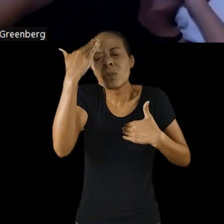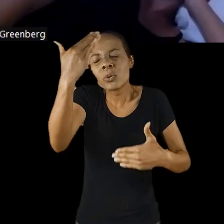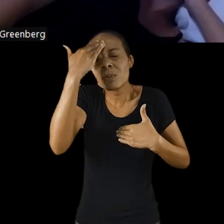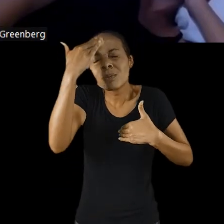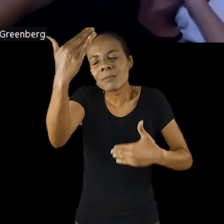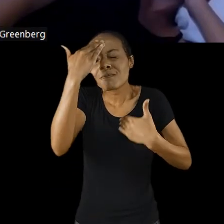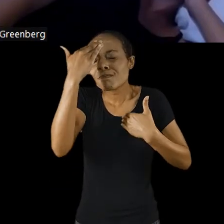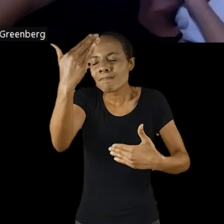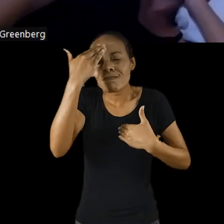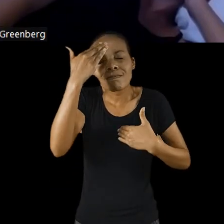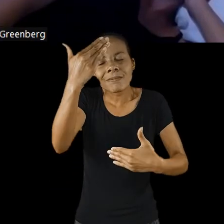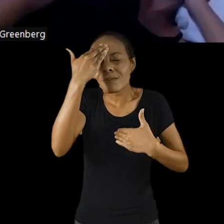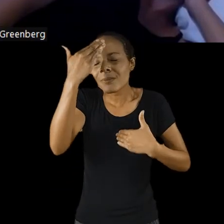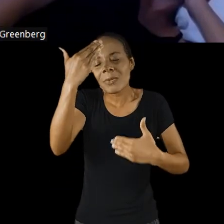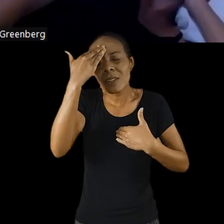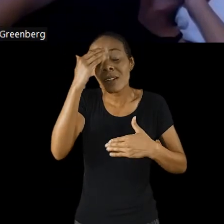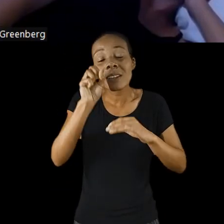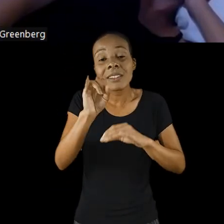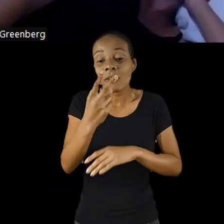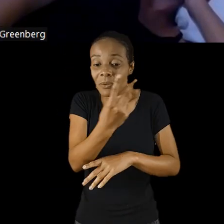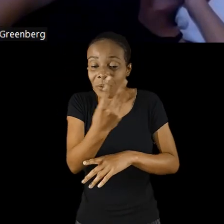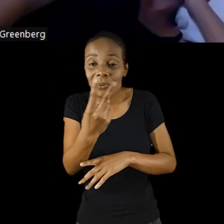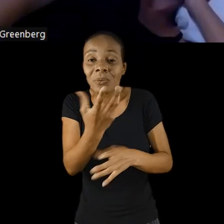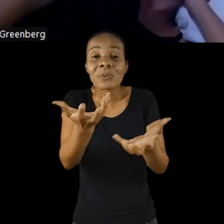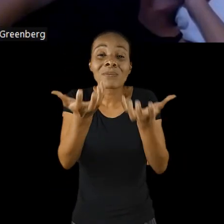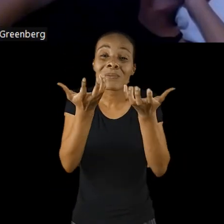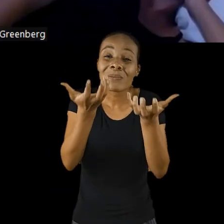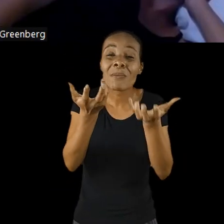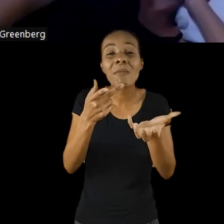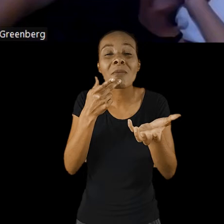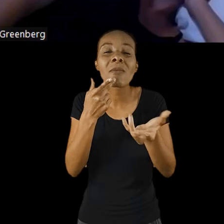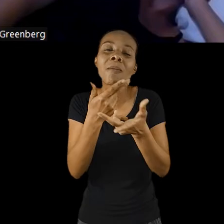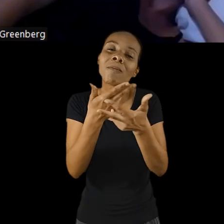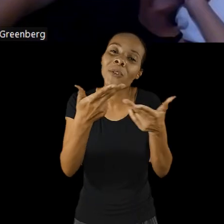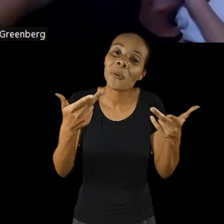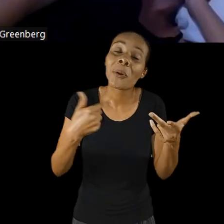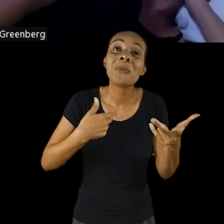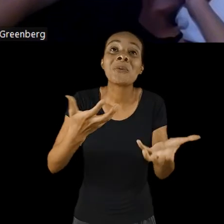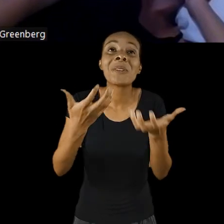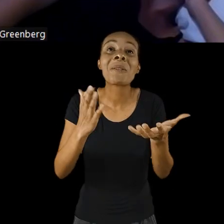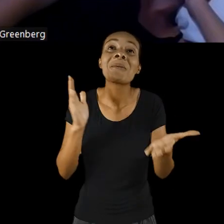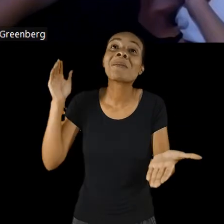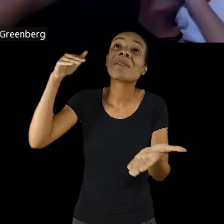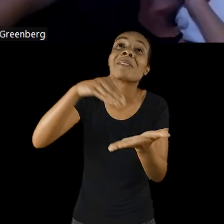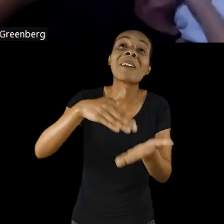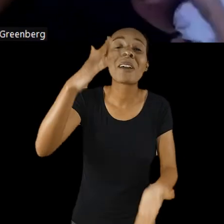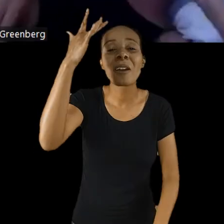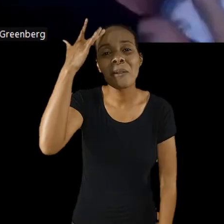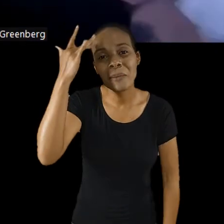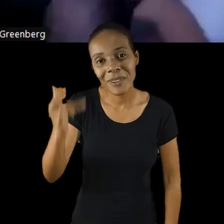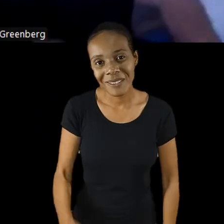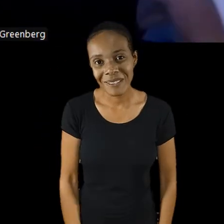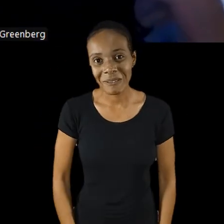obrigada. Se vocês quiserem falar mais alguma coisa, eu quero ouvir até amanhã. Eu quero agradecer aqui